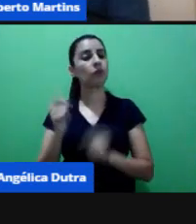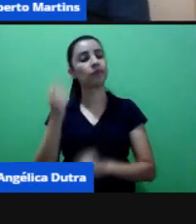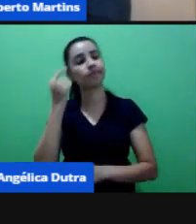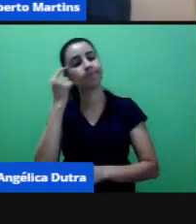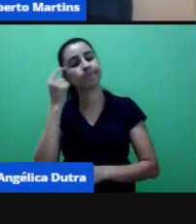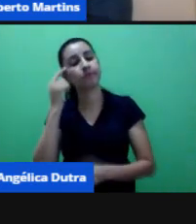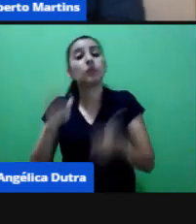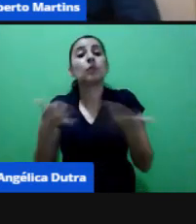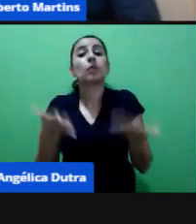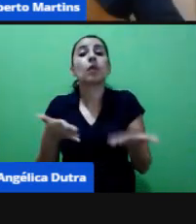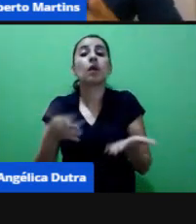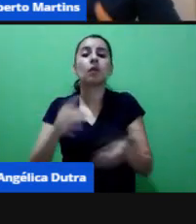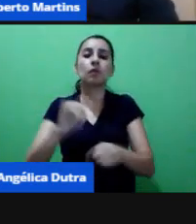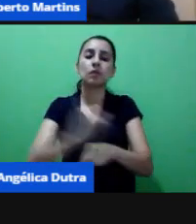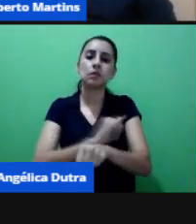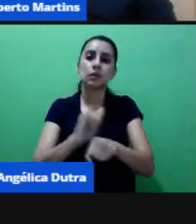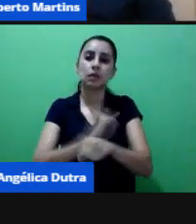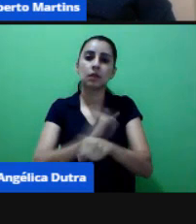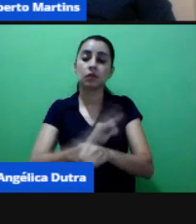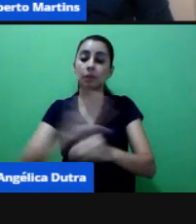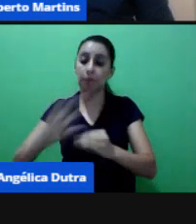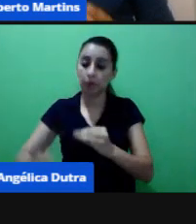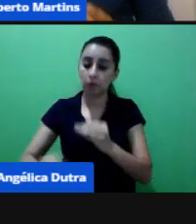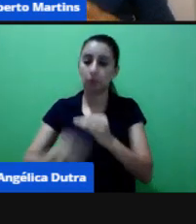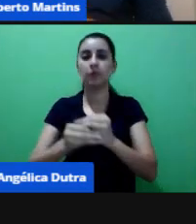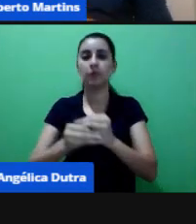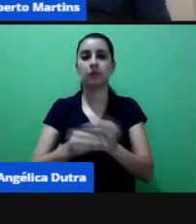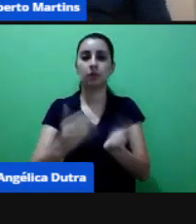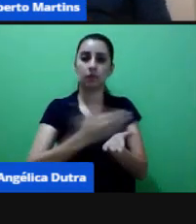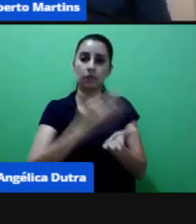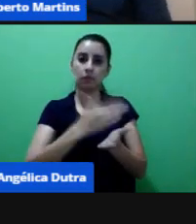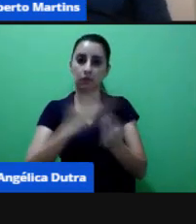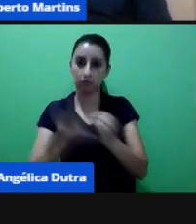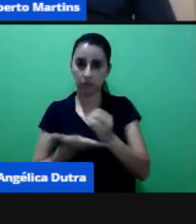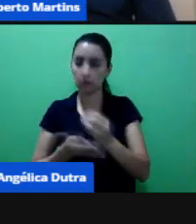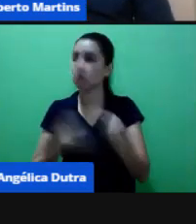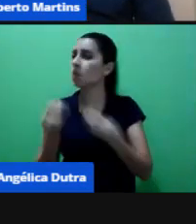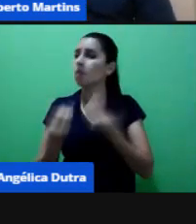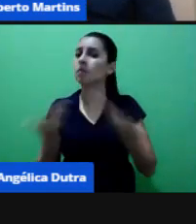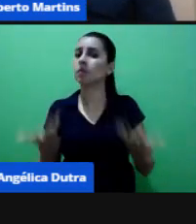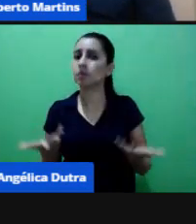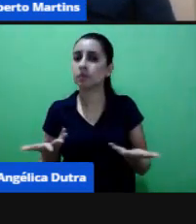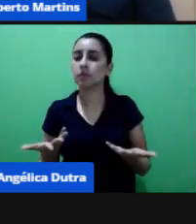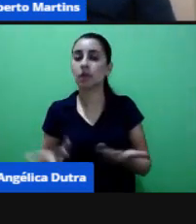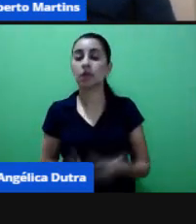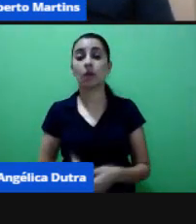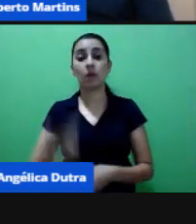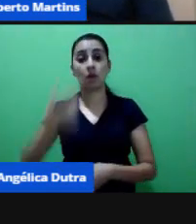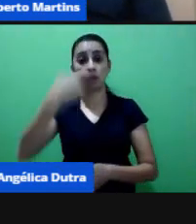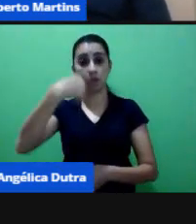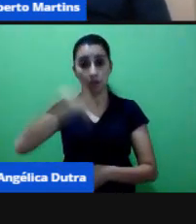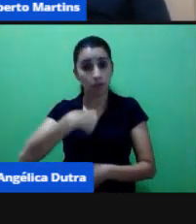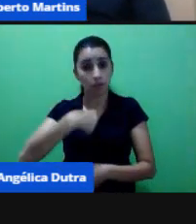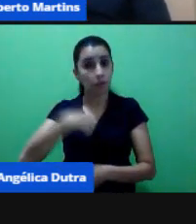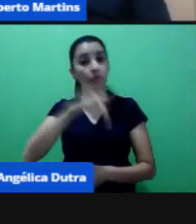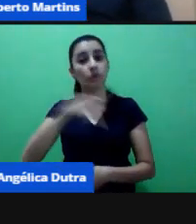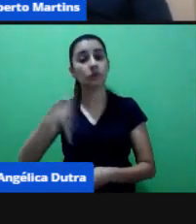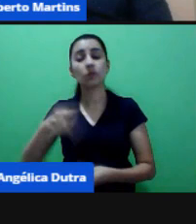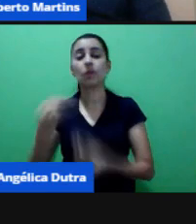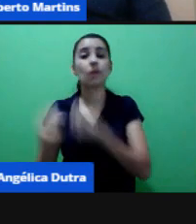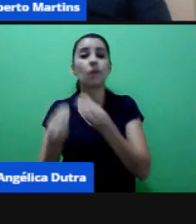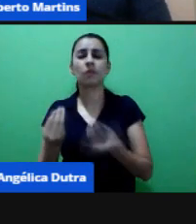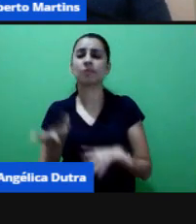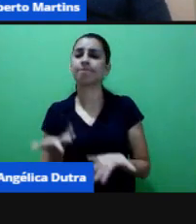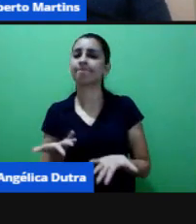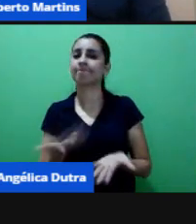estar complementando a esse caderno base. Como que eu posso fazer, enquanto professor, essas atividades